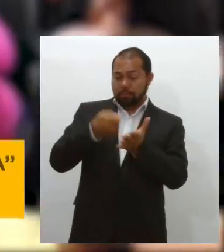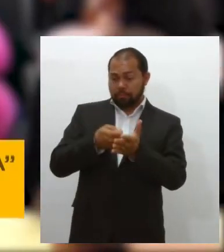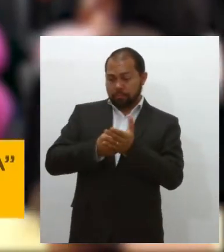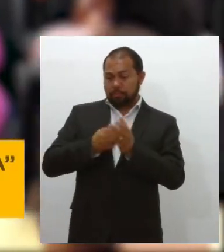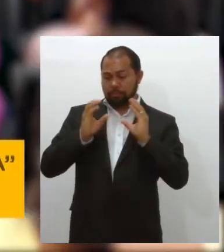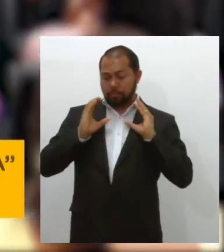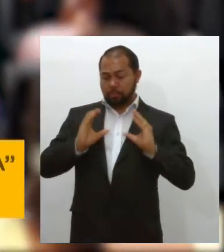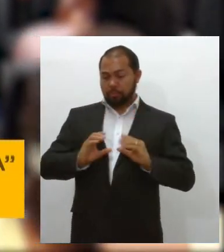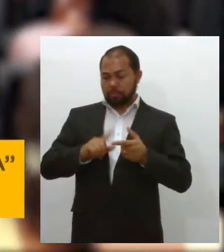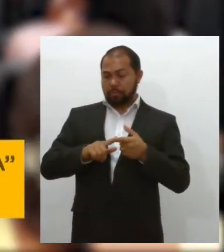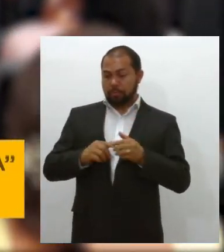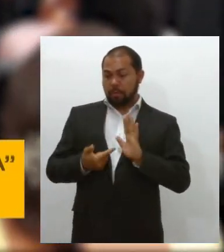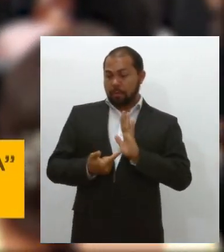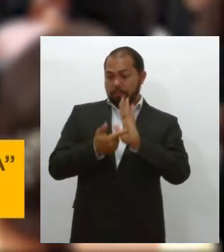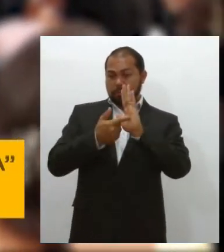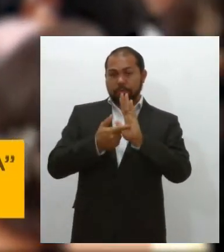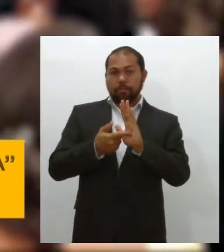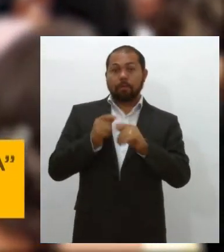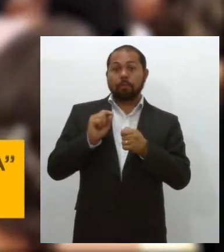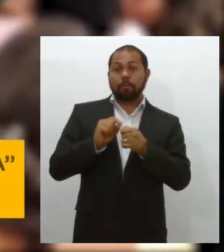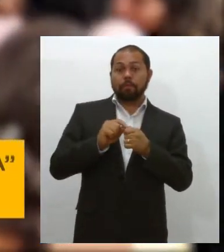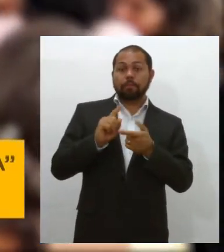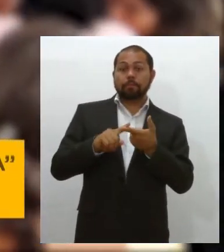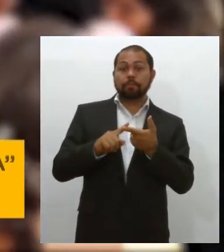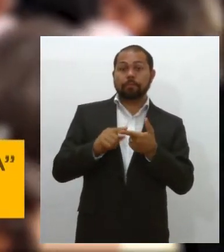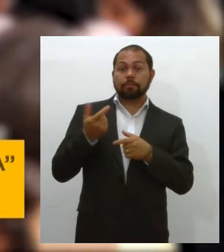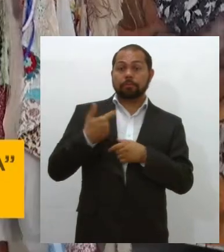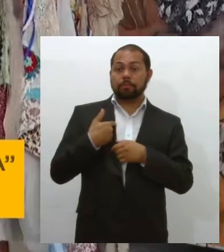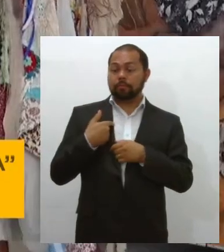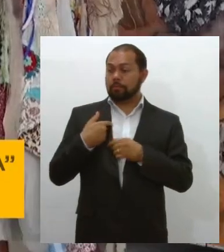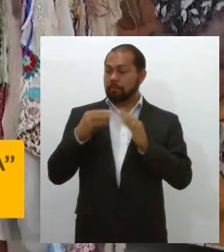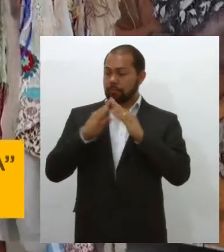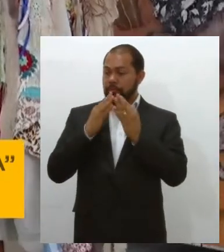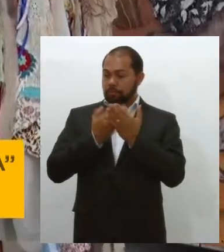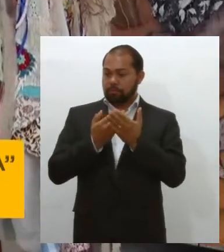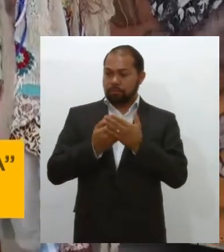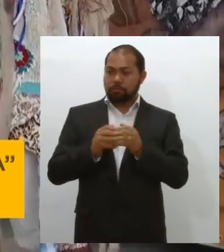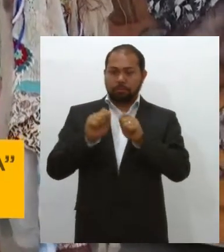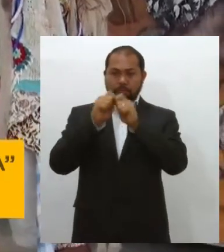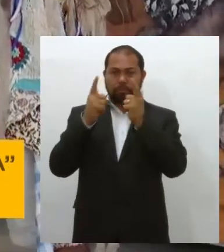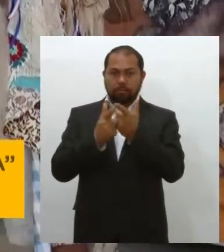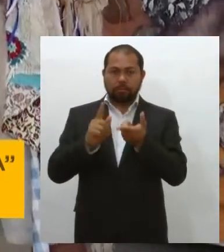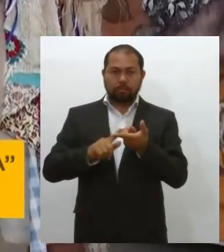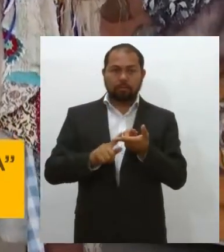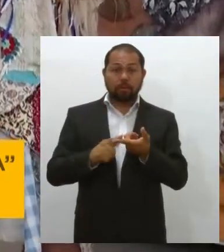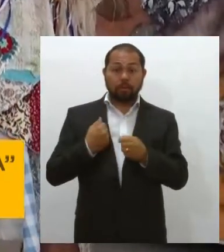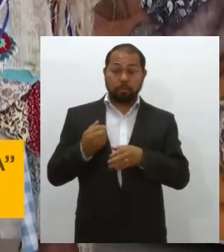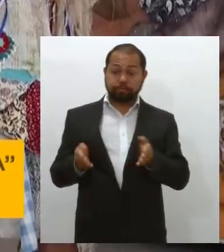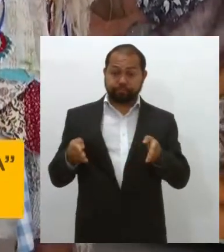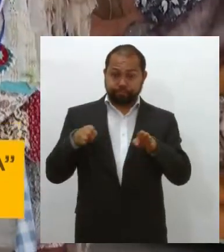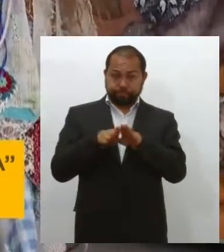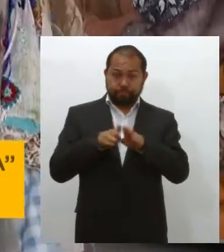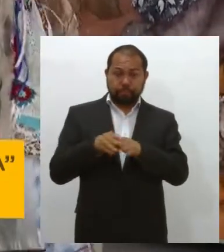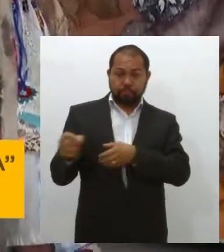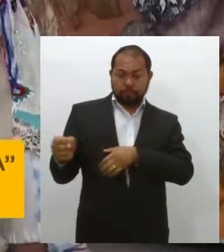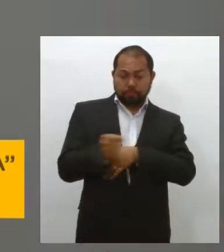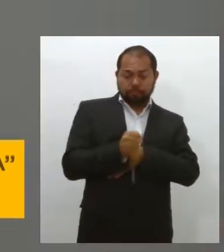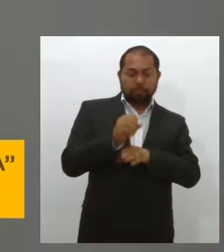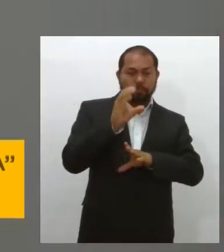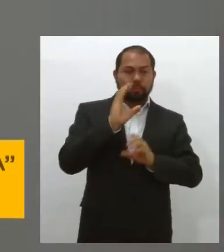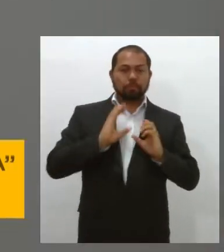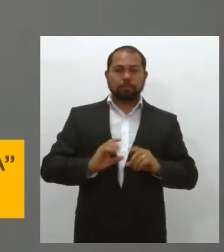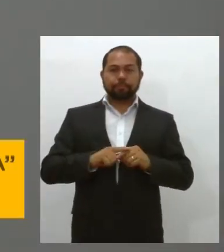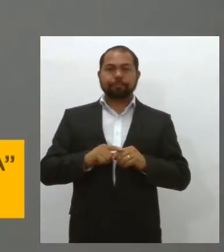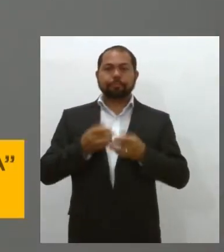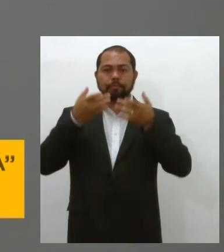A apresentação faz parte das ações da Escola do Legislativo, que busca incluir e levar cidadania através da arte. A